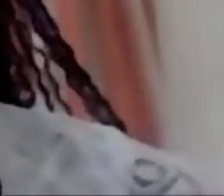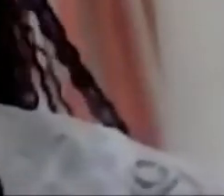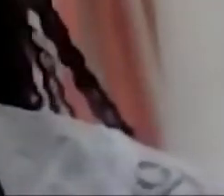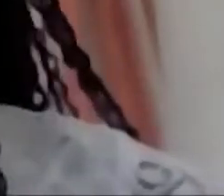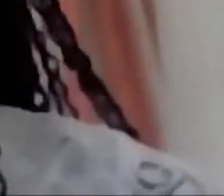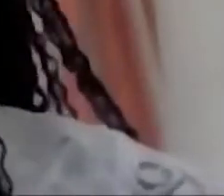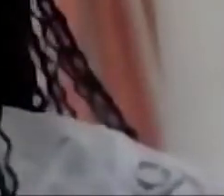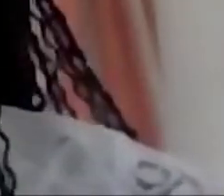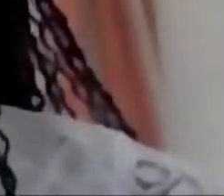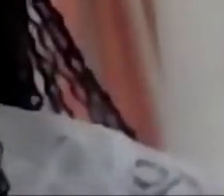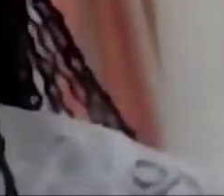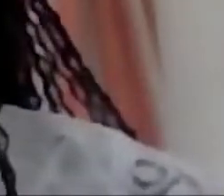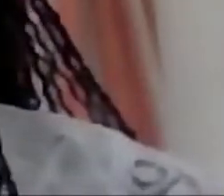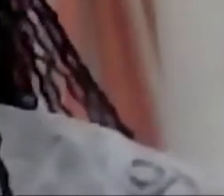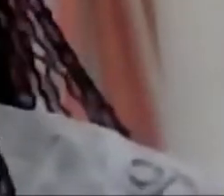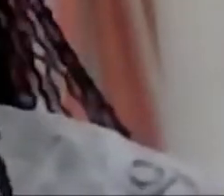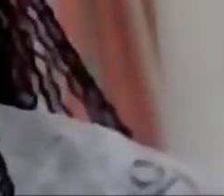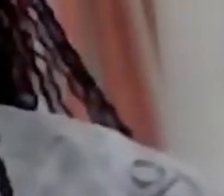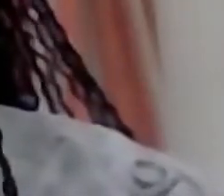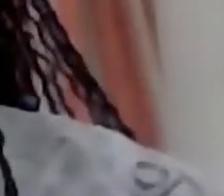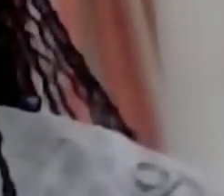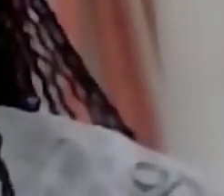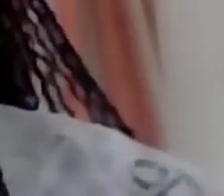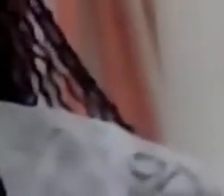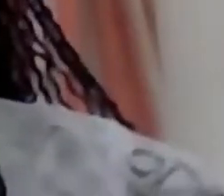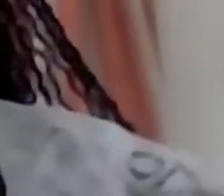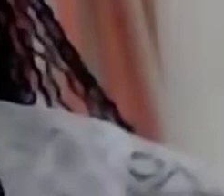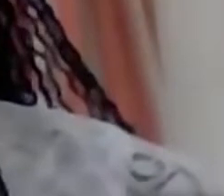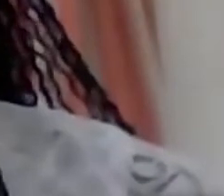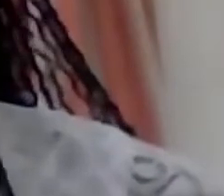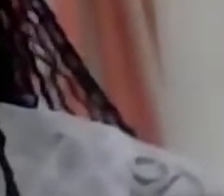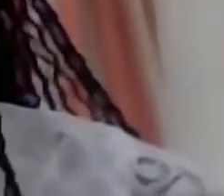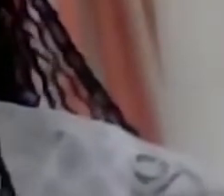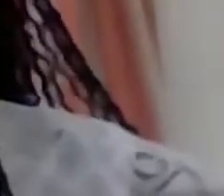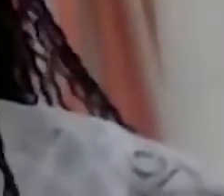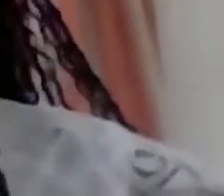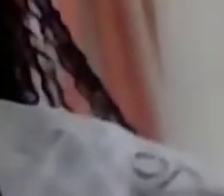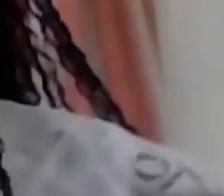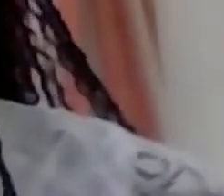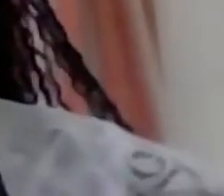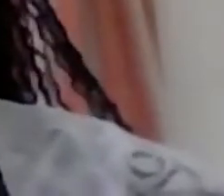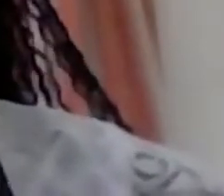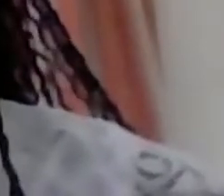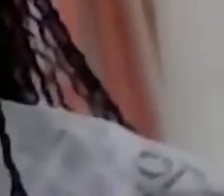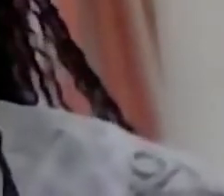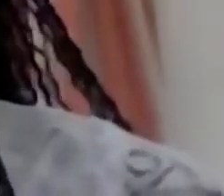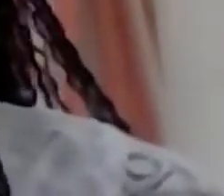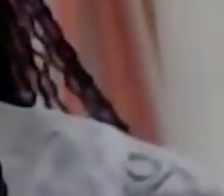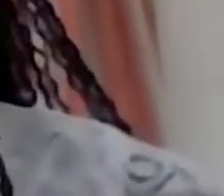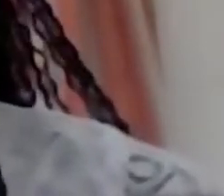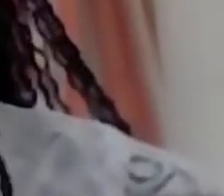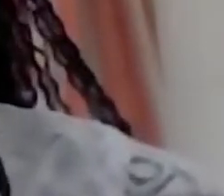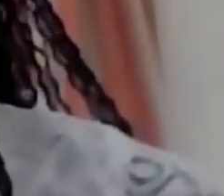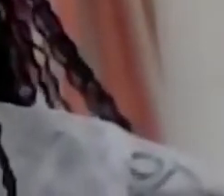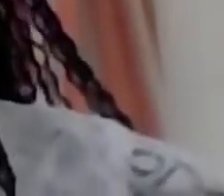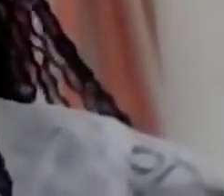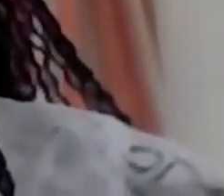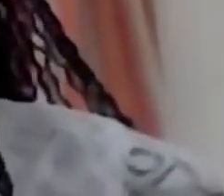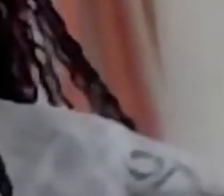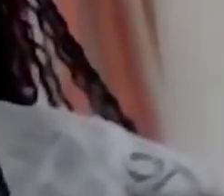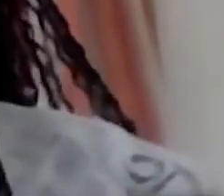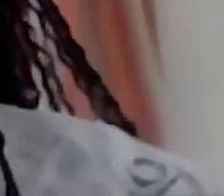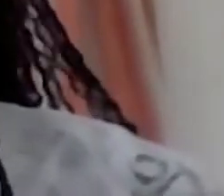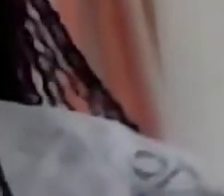na minha avaliação, e eu acompanho bem essa questão do racismo, de uma maneira em geral, na educação, eu acho que a questão do